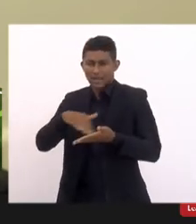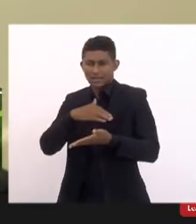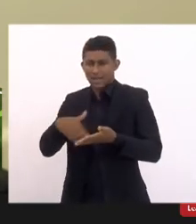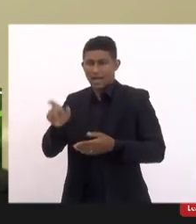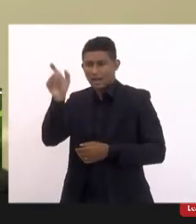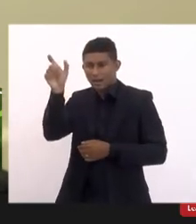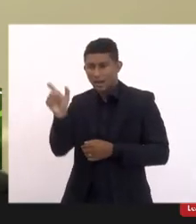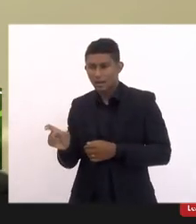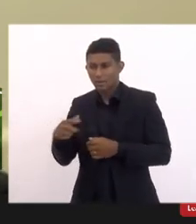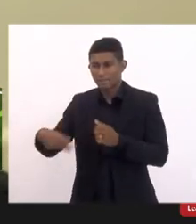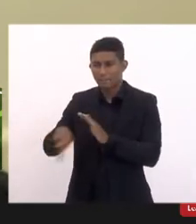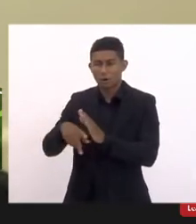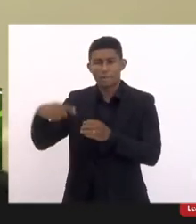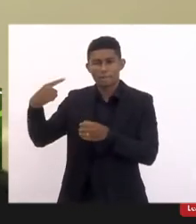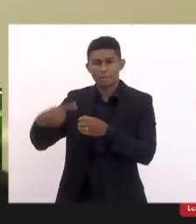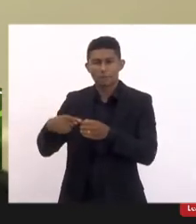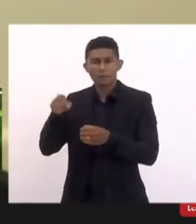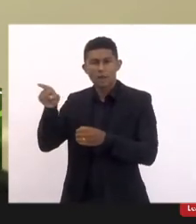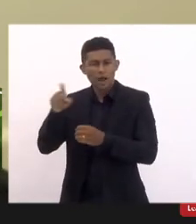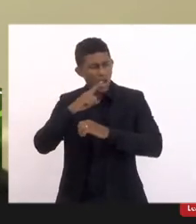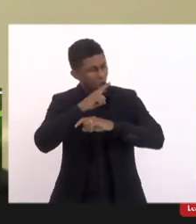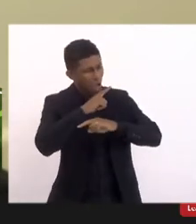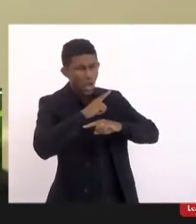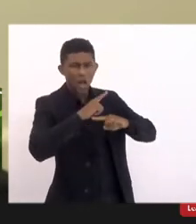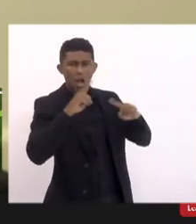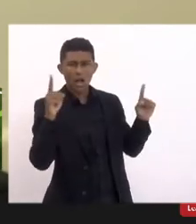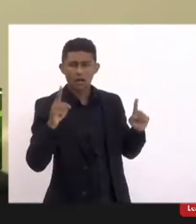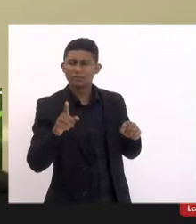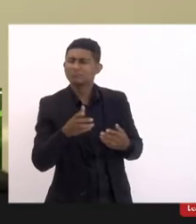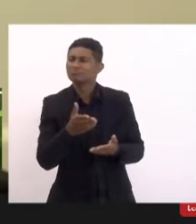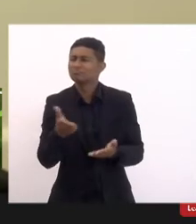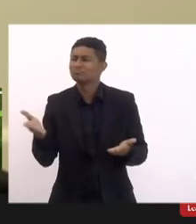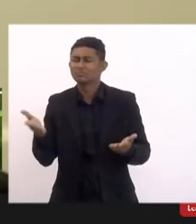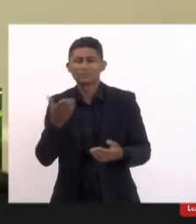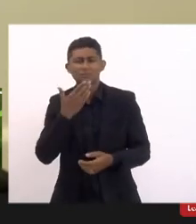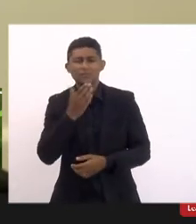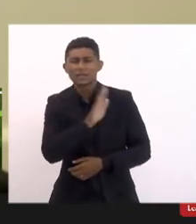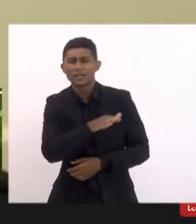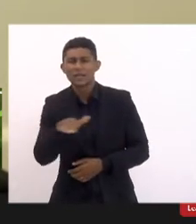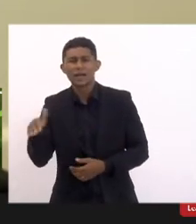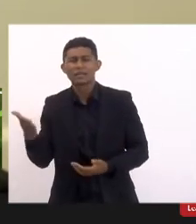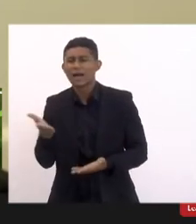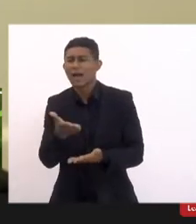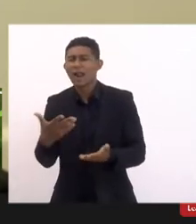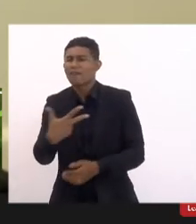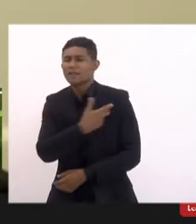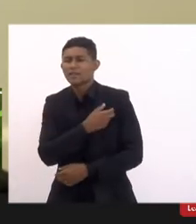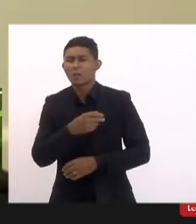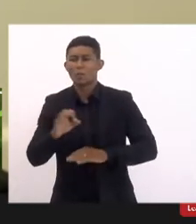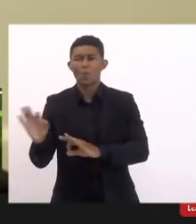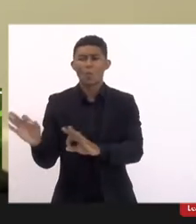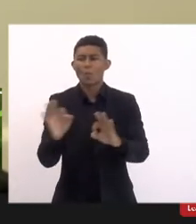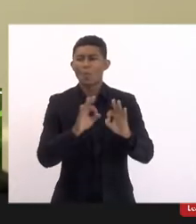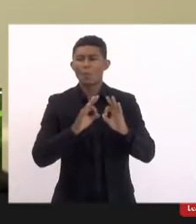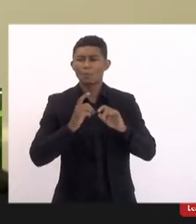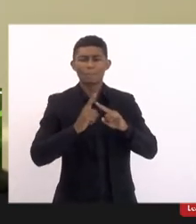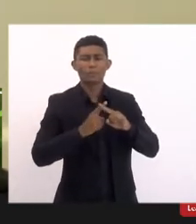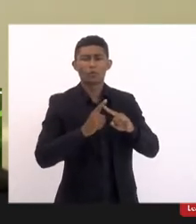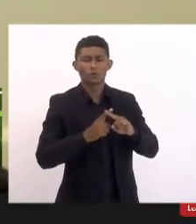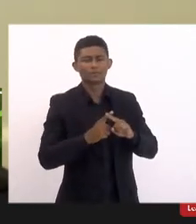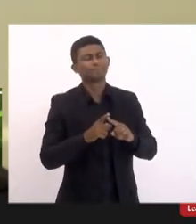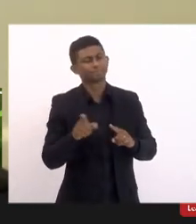que ele fez busca ativa porque que os pais não estão levando. É estranho que você tendo uma